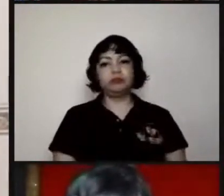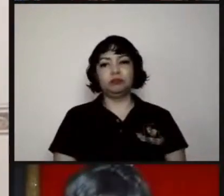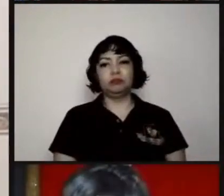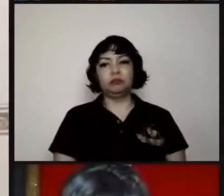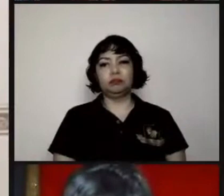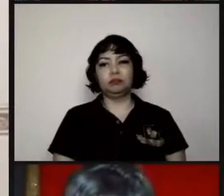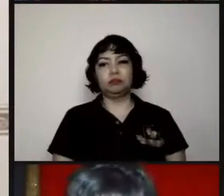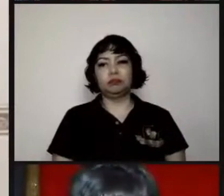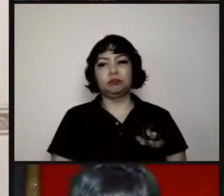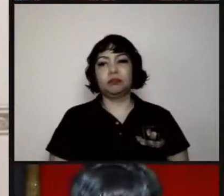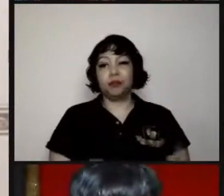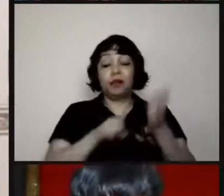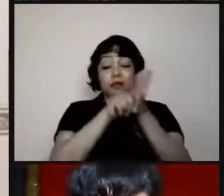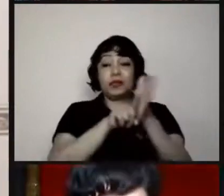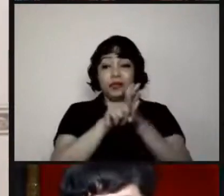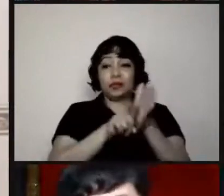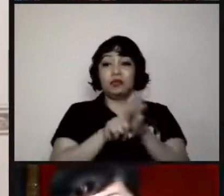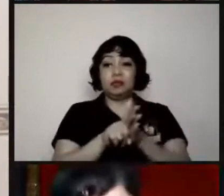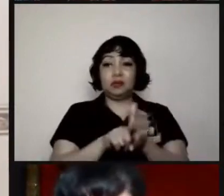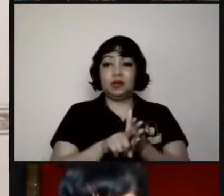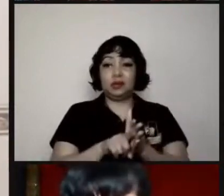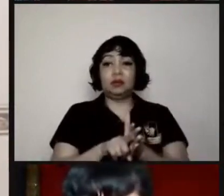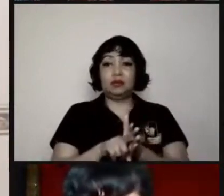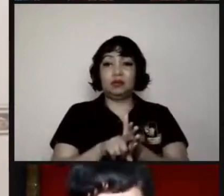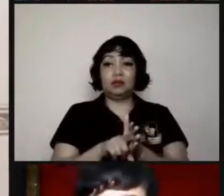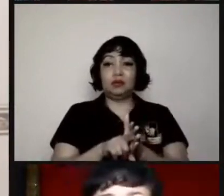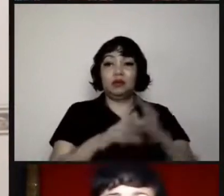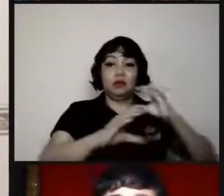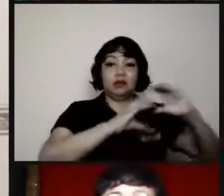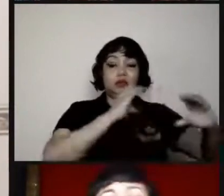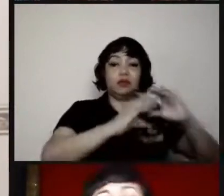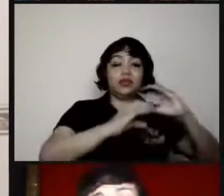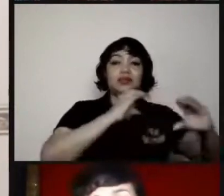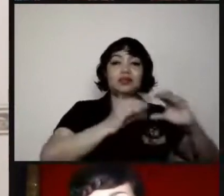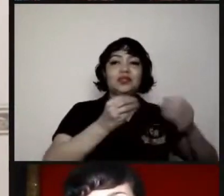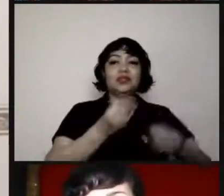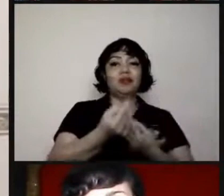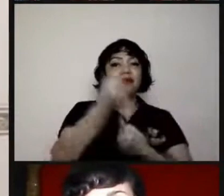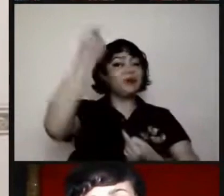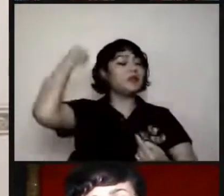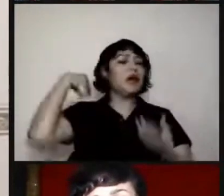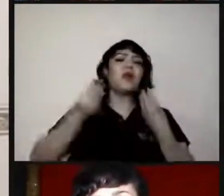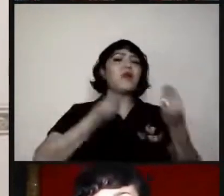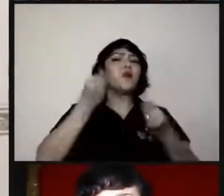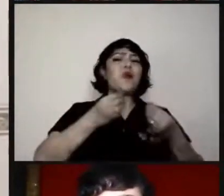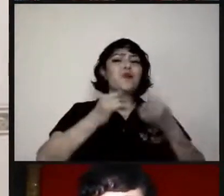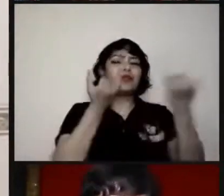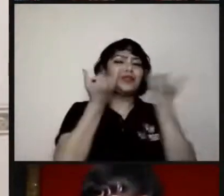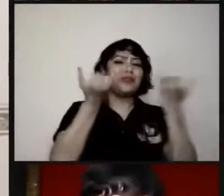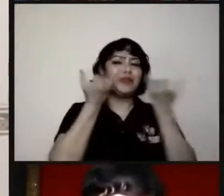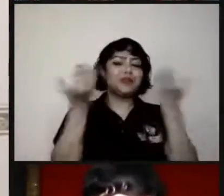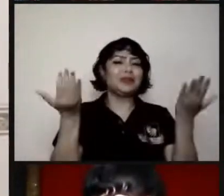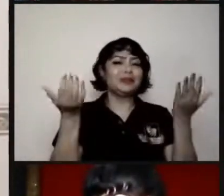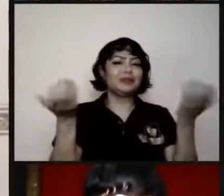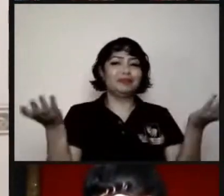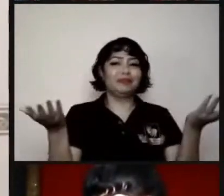Desculpa, Fabi. E pesquisar também os meios de comunicação da época, né? Os meios de transporte. Na época eram